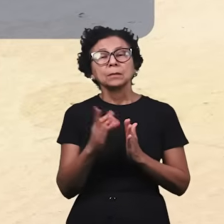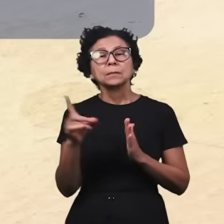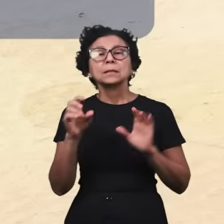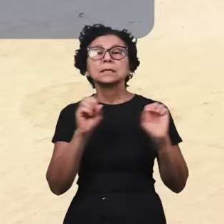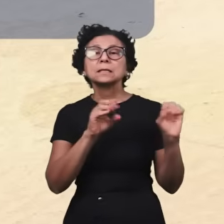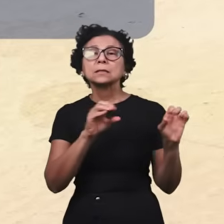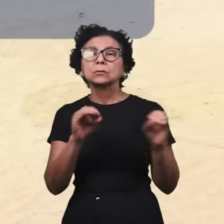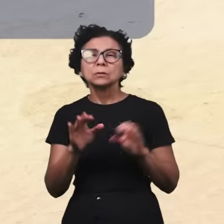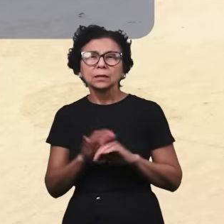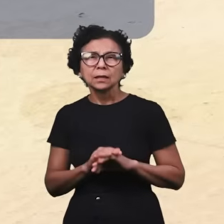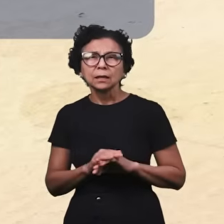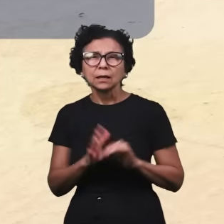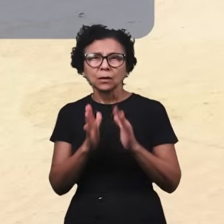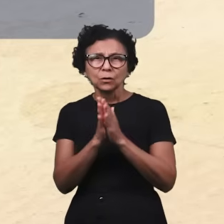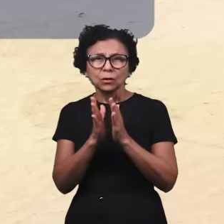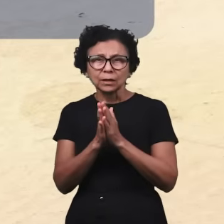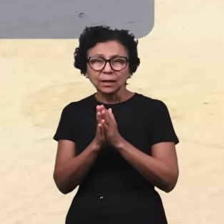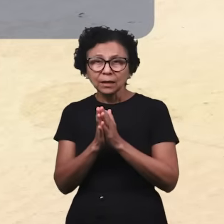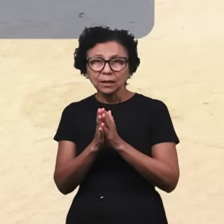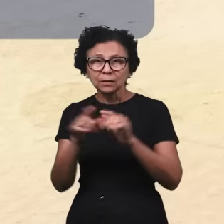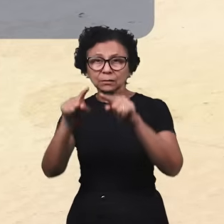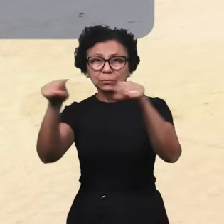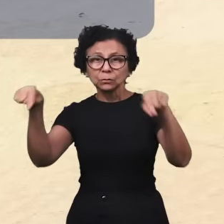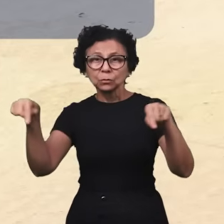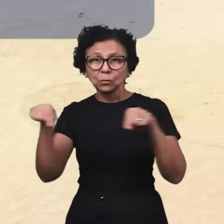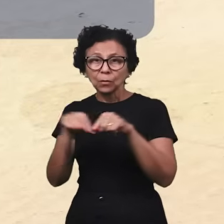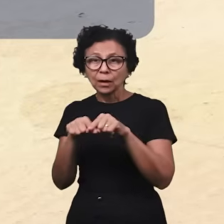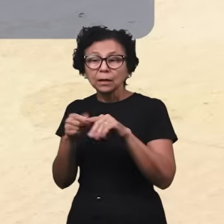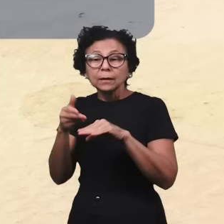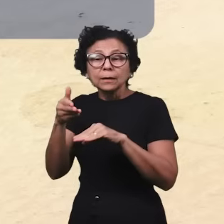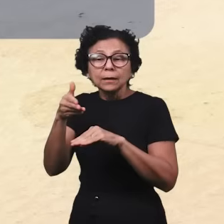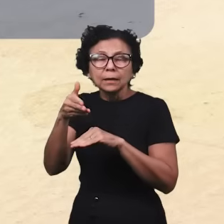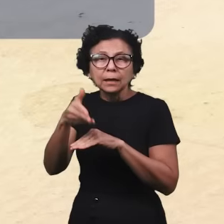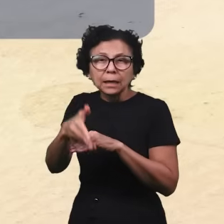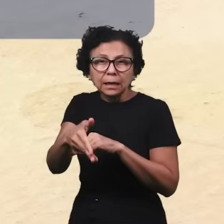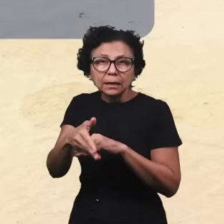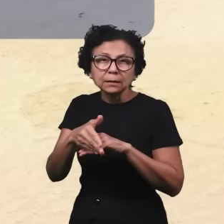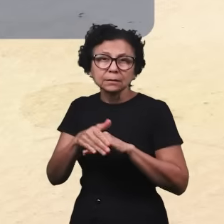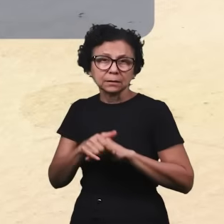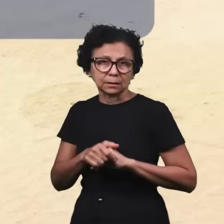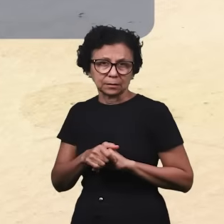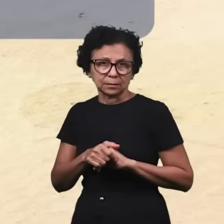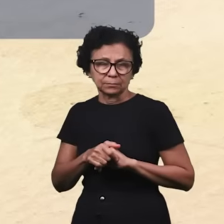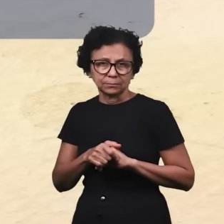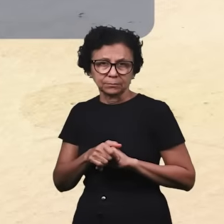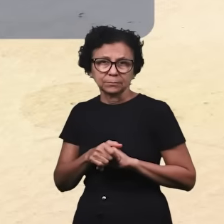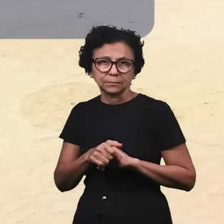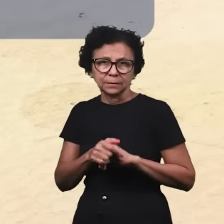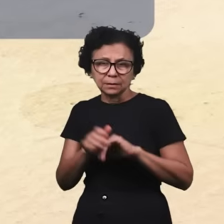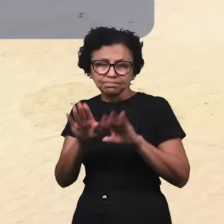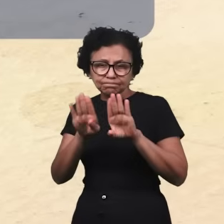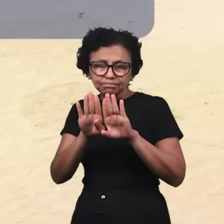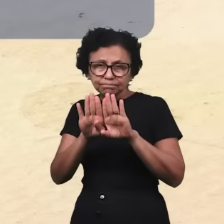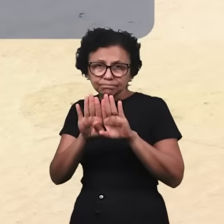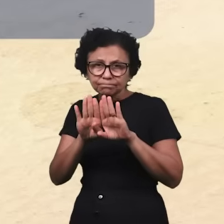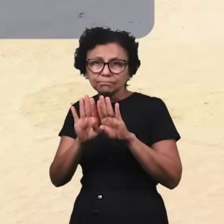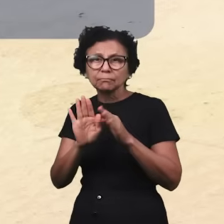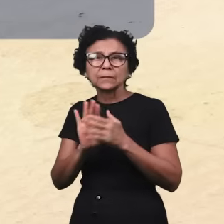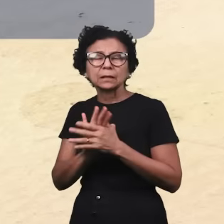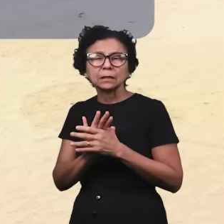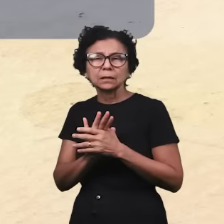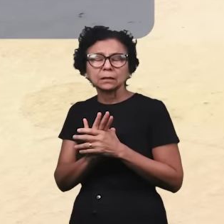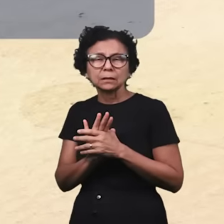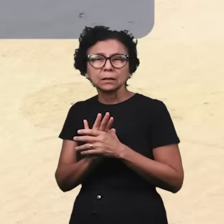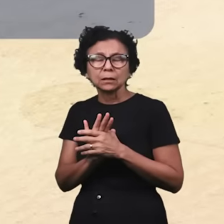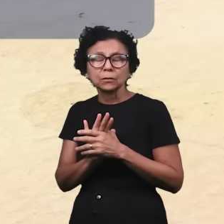fecha a porta e ora em secreto. E ora em secreto. E teu pai te ouvirá em secreto. Exatamente. E